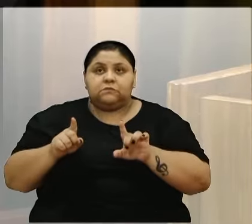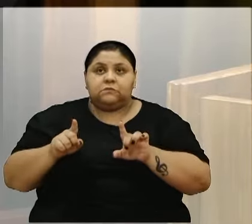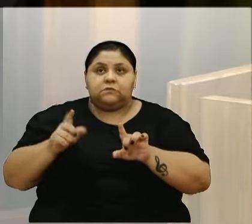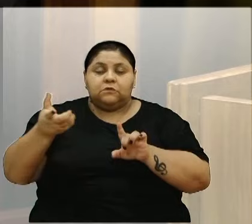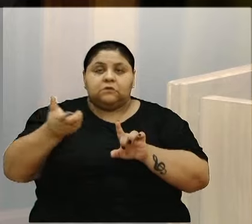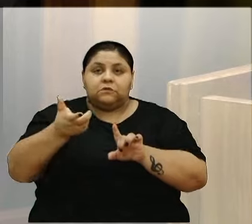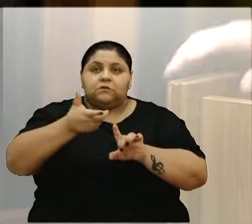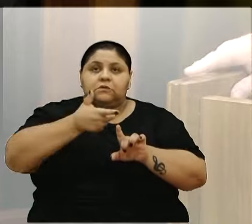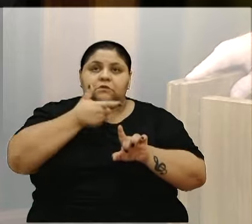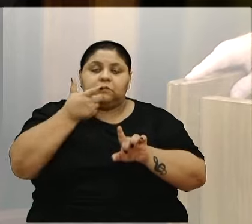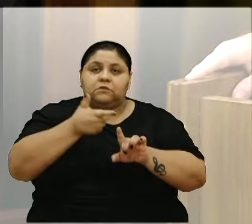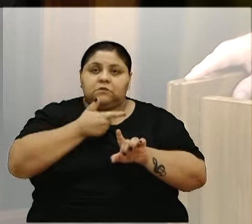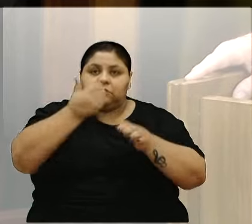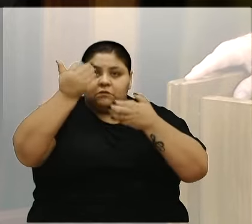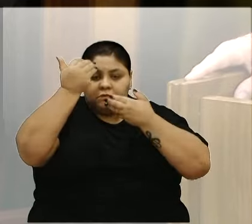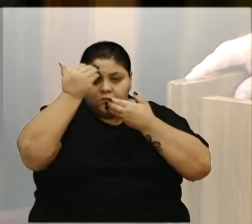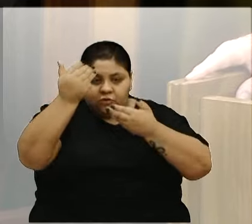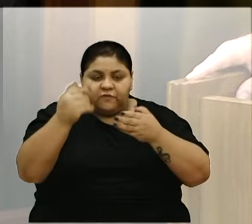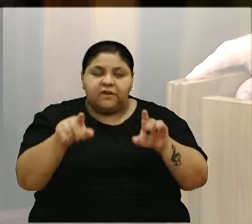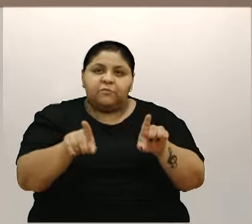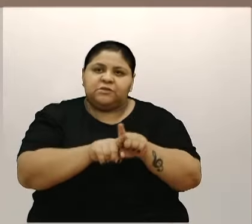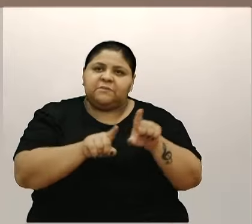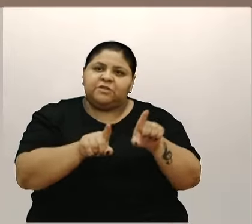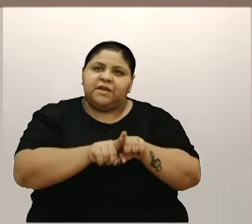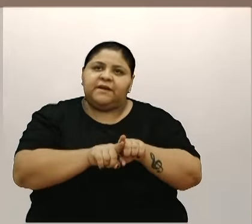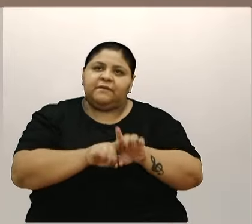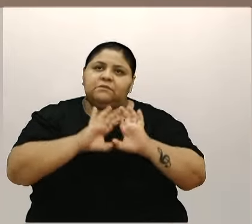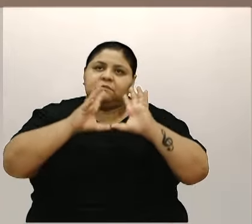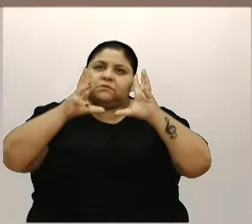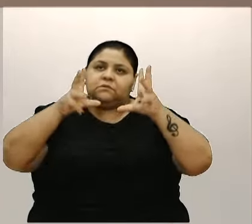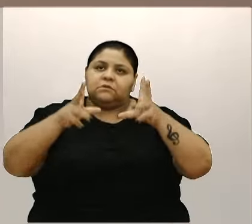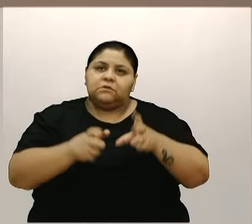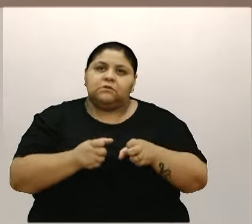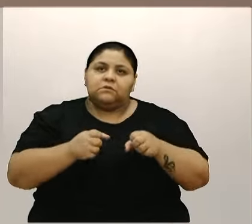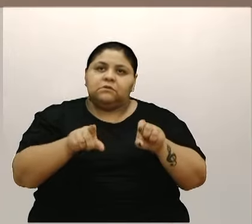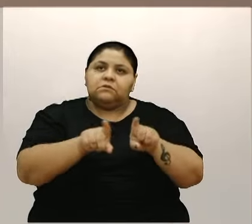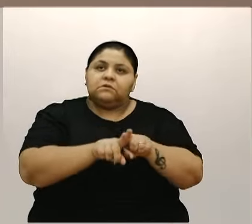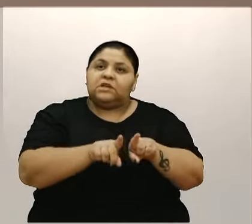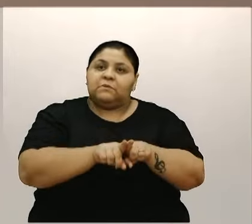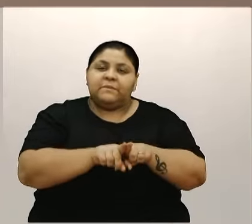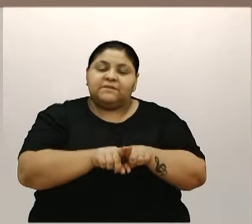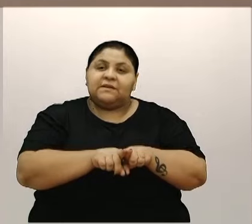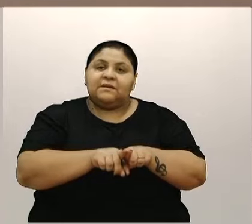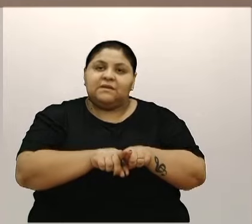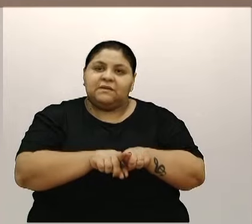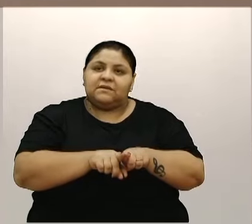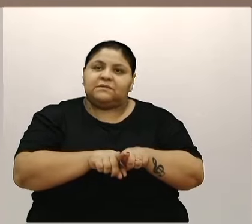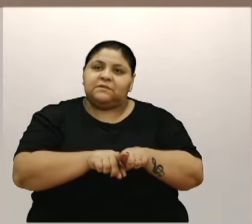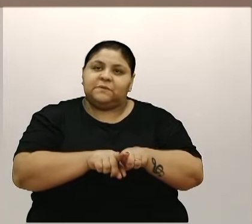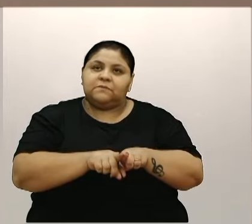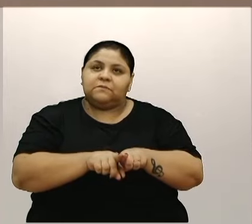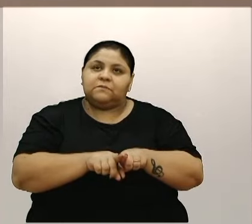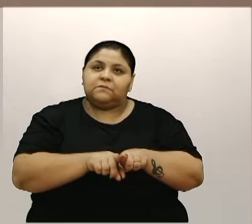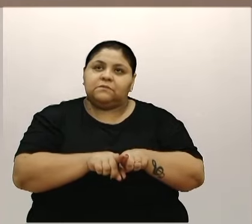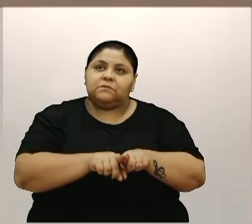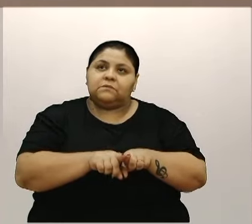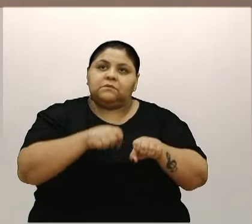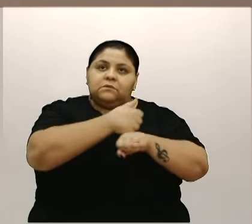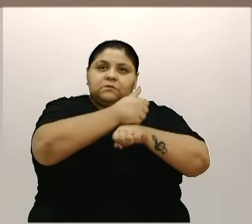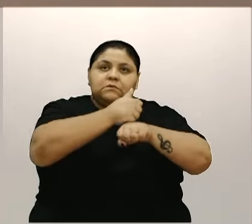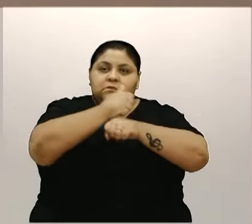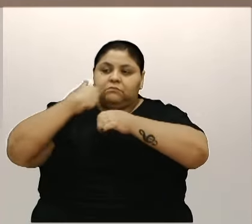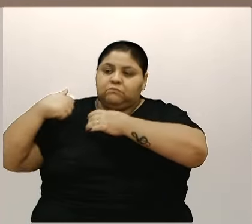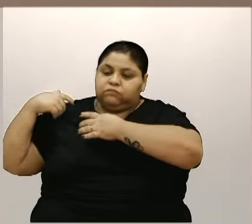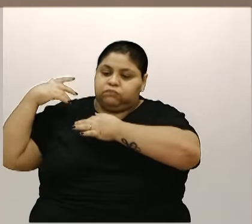quero fazer um agradecimento por tudo aquilo que os profissionais, os diretores do passado, ao longo dos